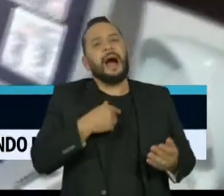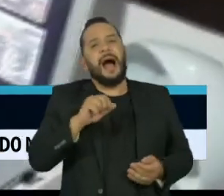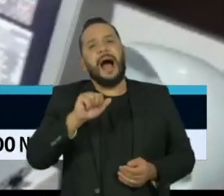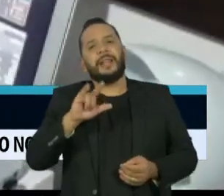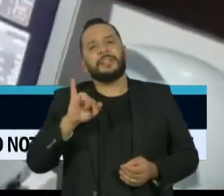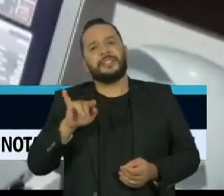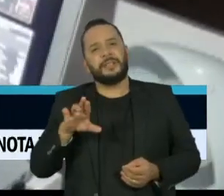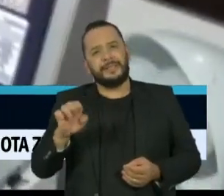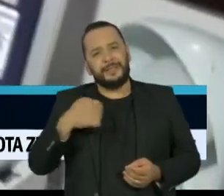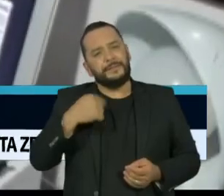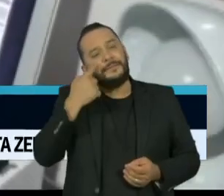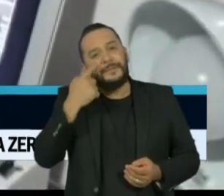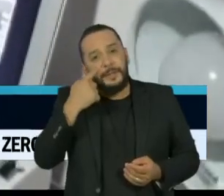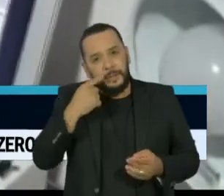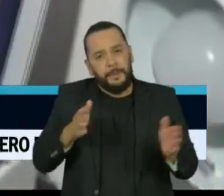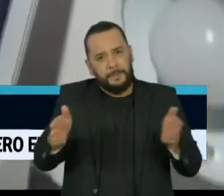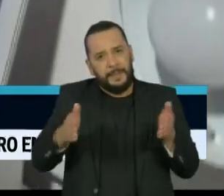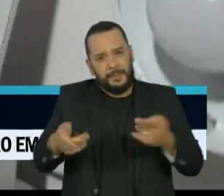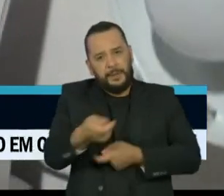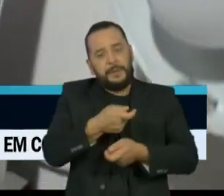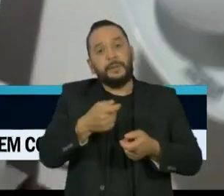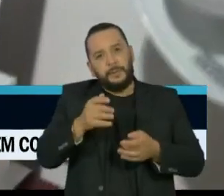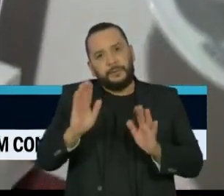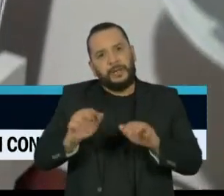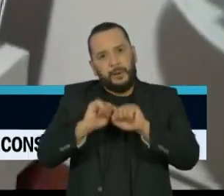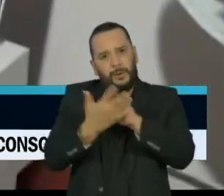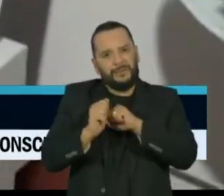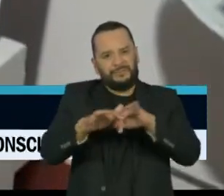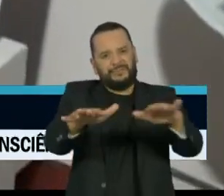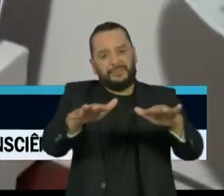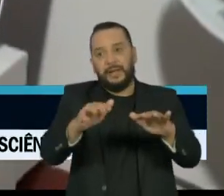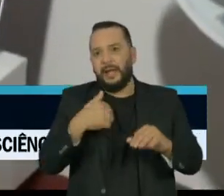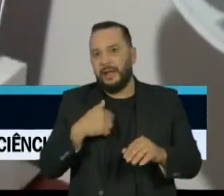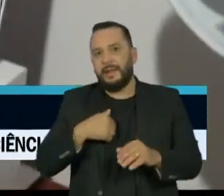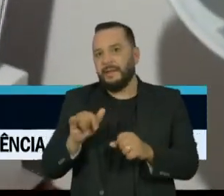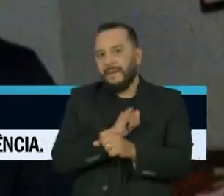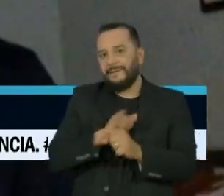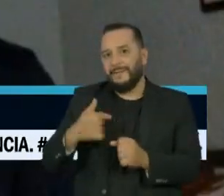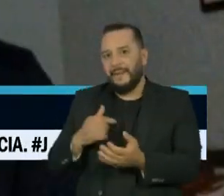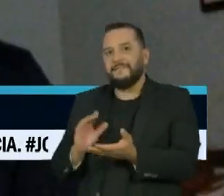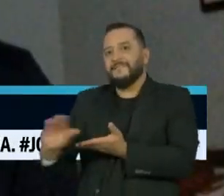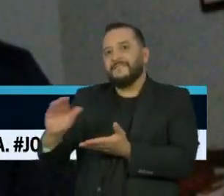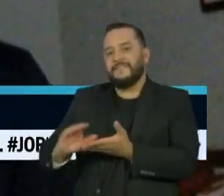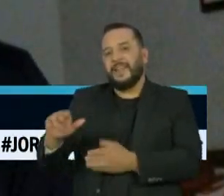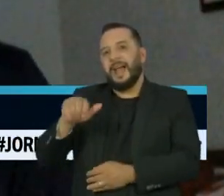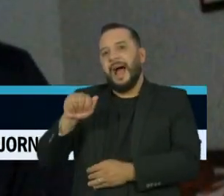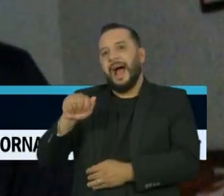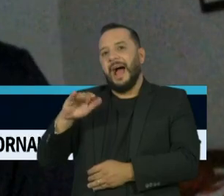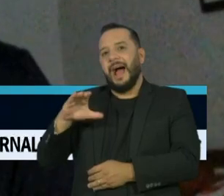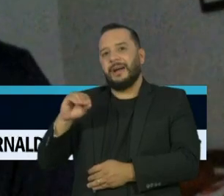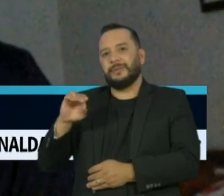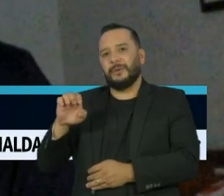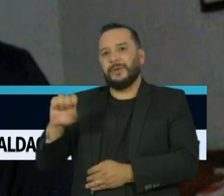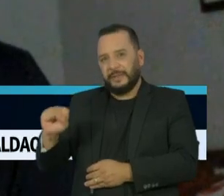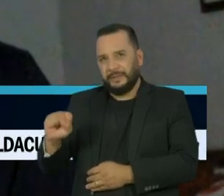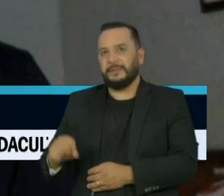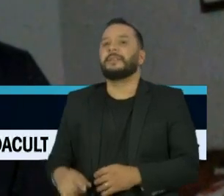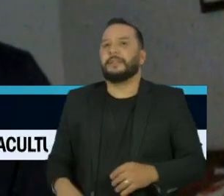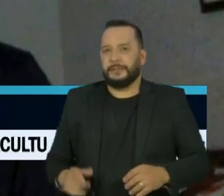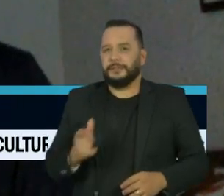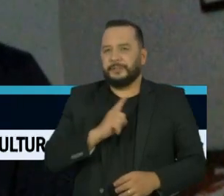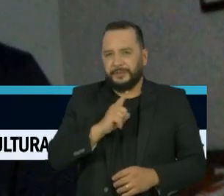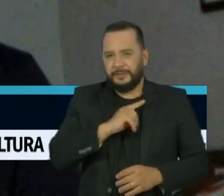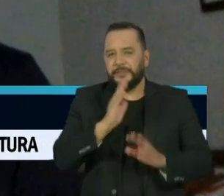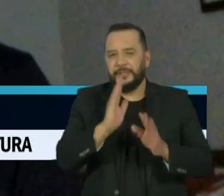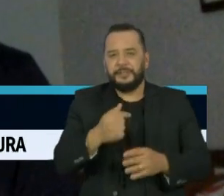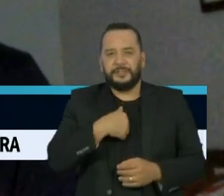oportunidade. Mesmo com a economia em baixa, começou a investir em ações. Eu tinha uma renda fixa, mas que rendia